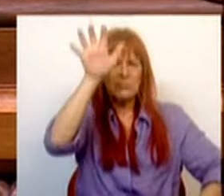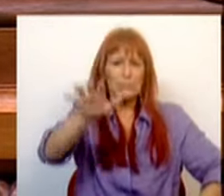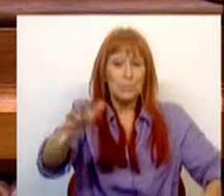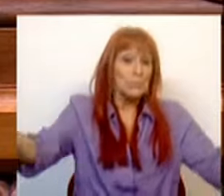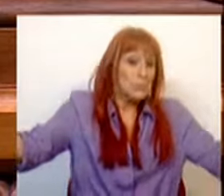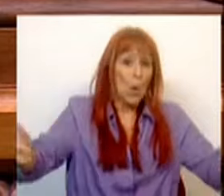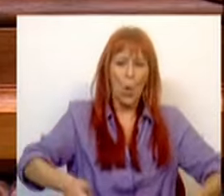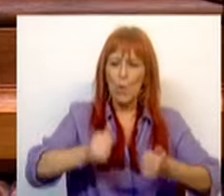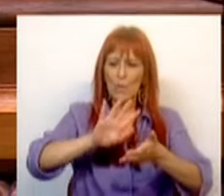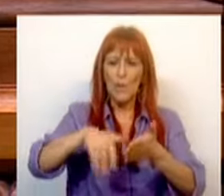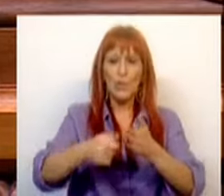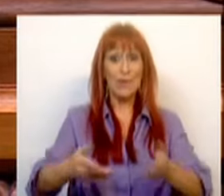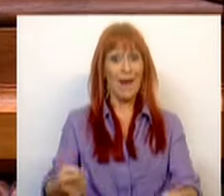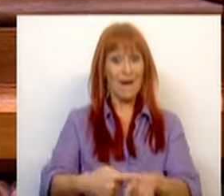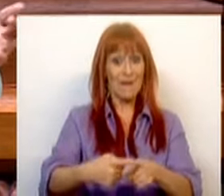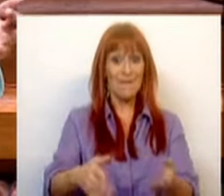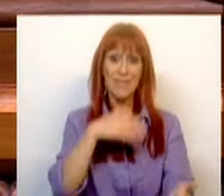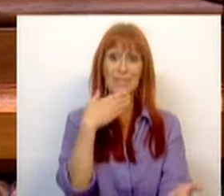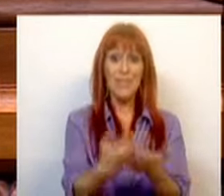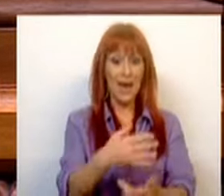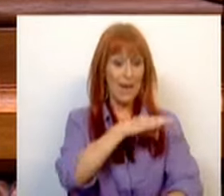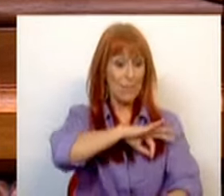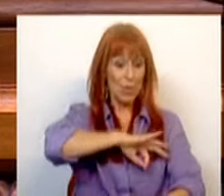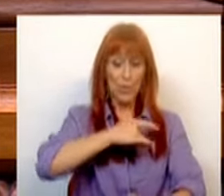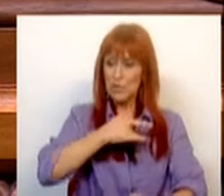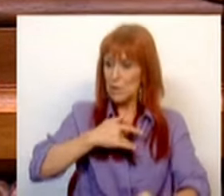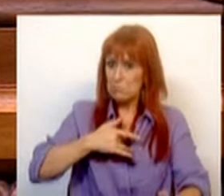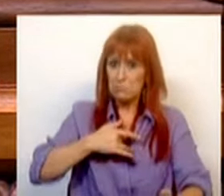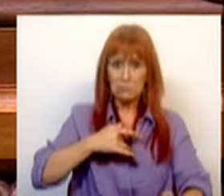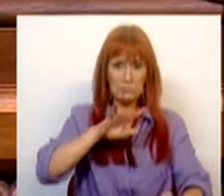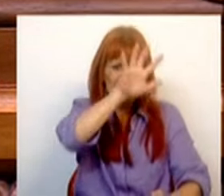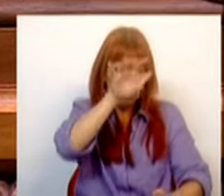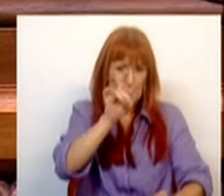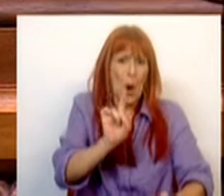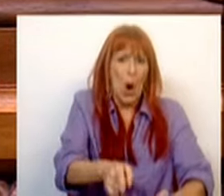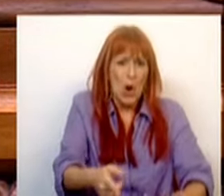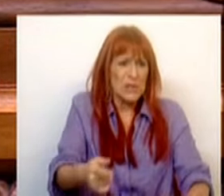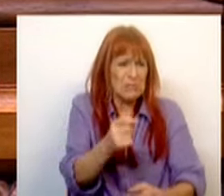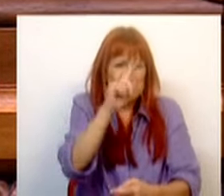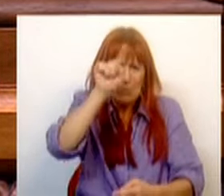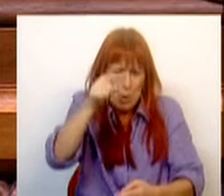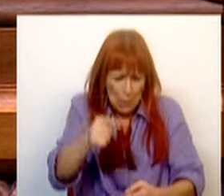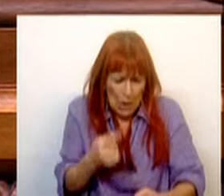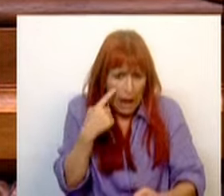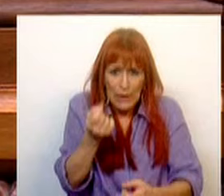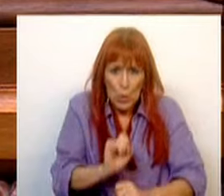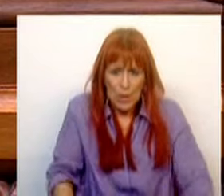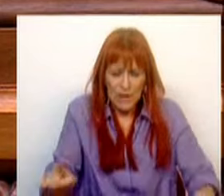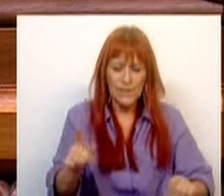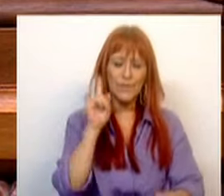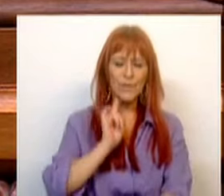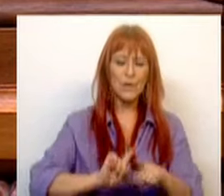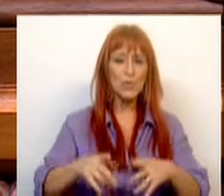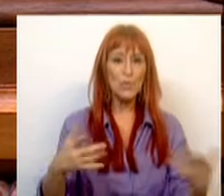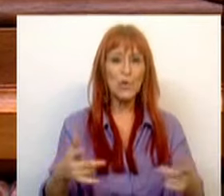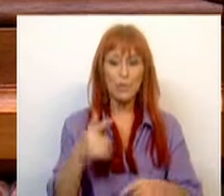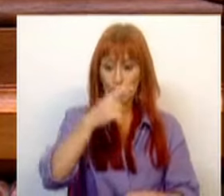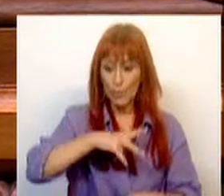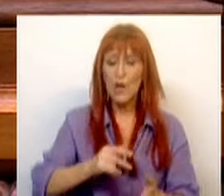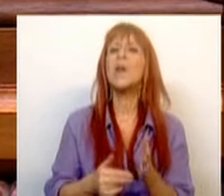melhor, o plano de motivação dos profissionais de saúde, que também ninguém conhece uma única linha. Senhoras e senhores deputados, os